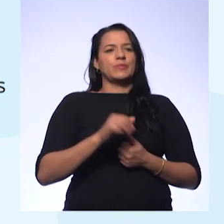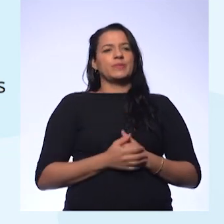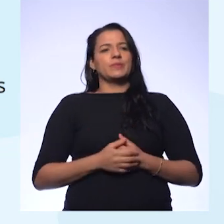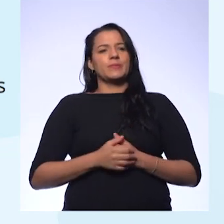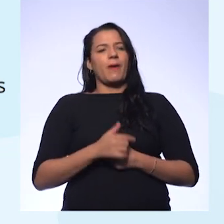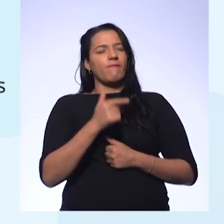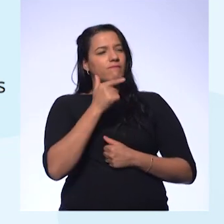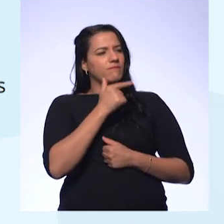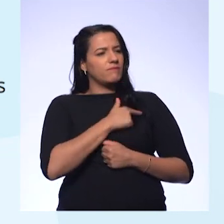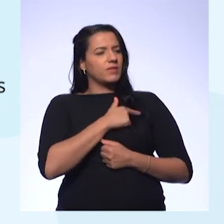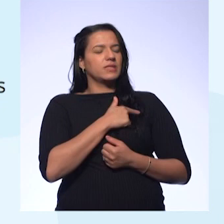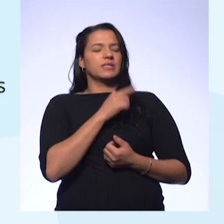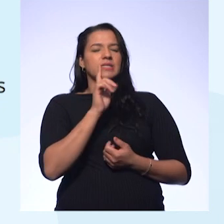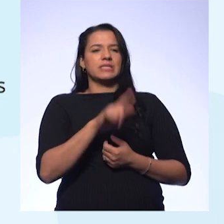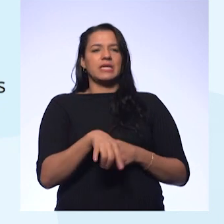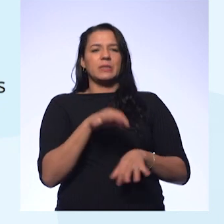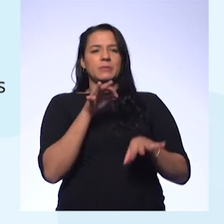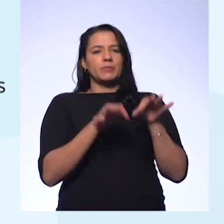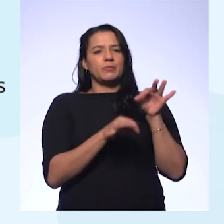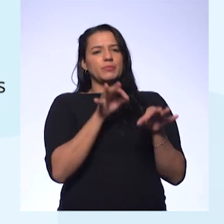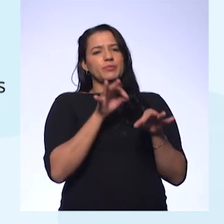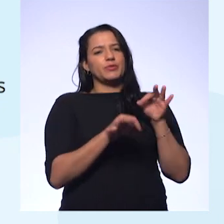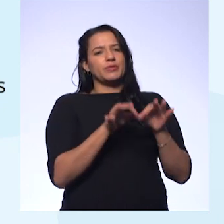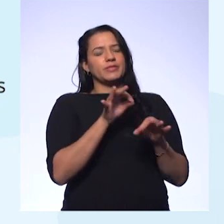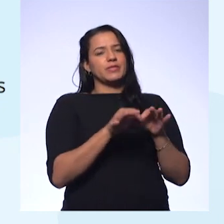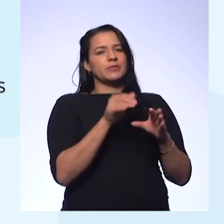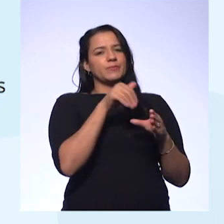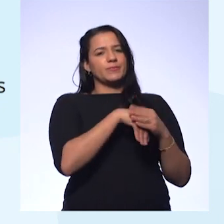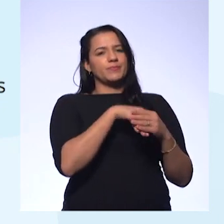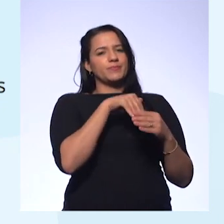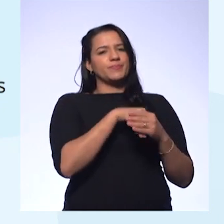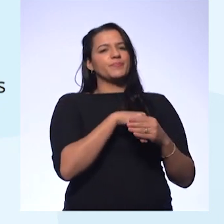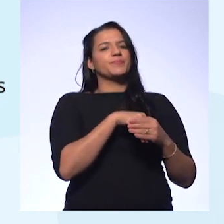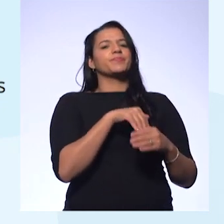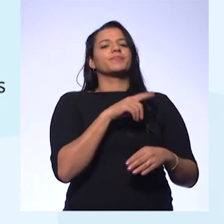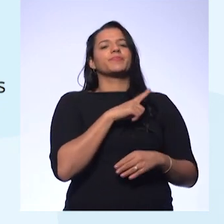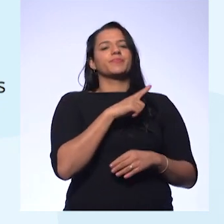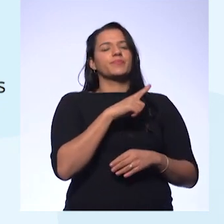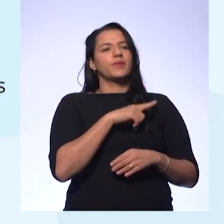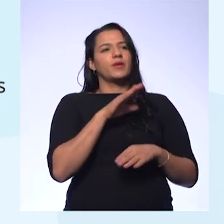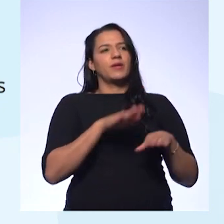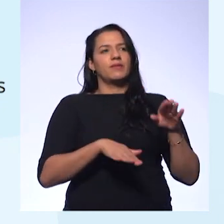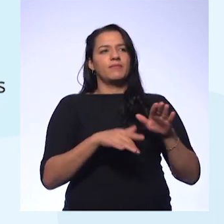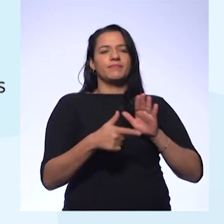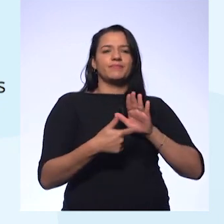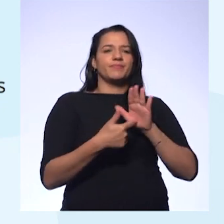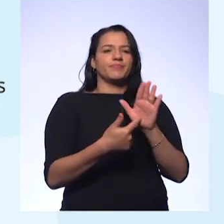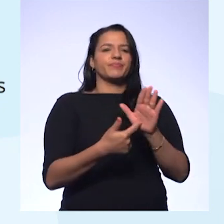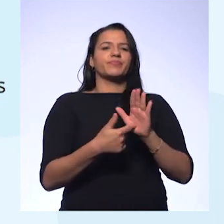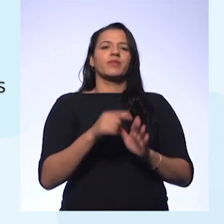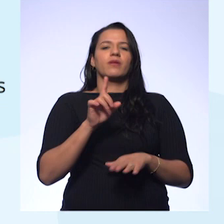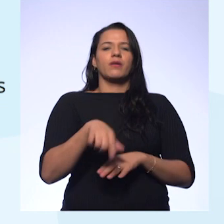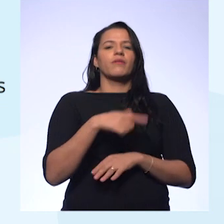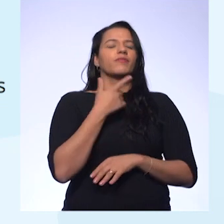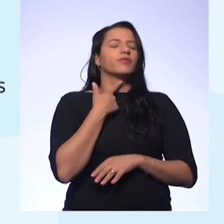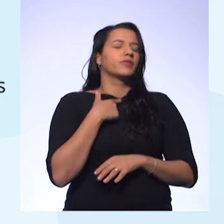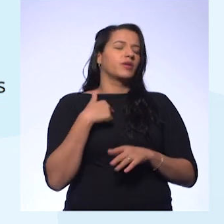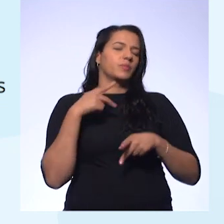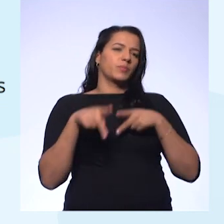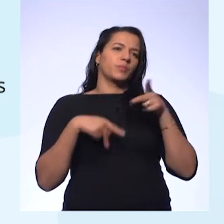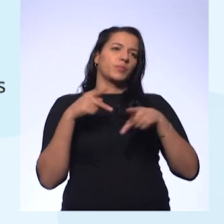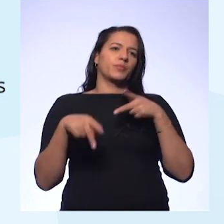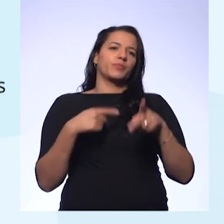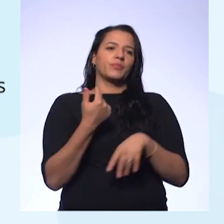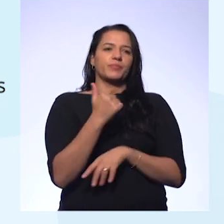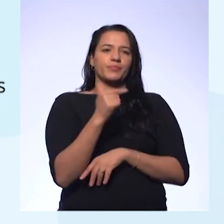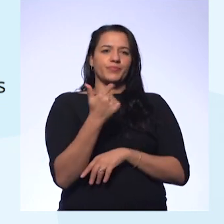nebulosa, né, a questão do processo eleitoral. Os resultados não eram geralmente reflexo da vontade popular, porque não era um